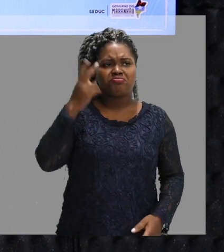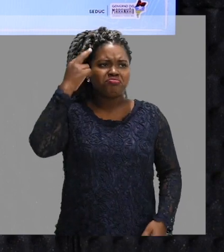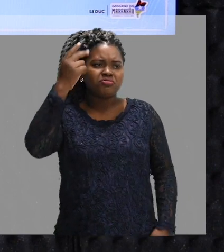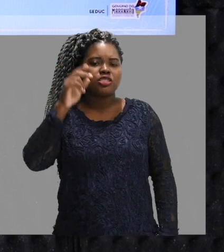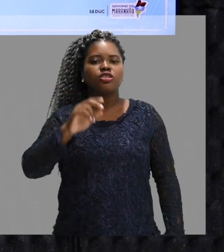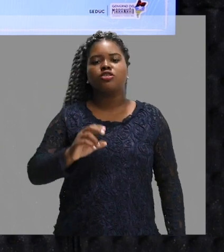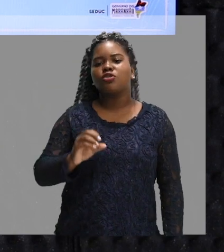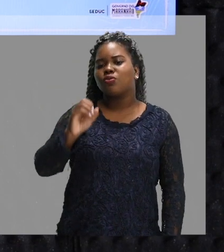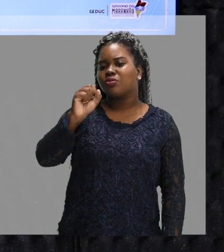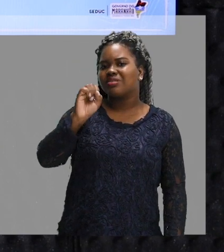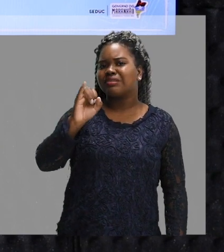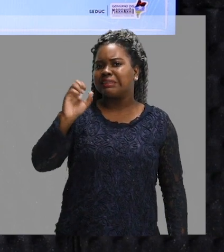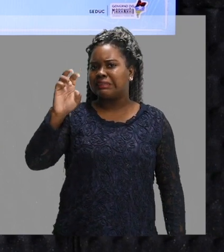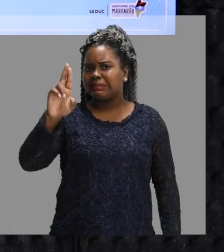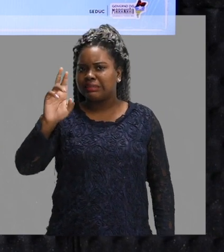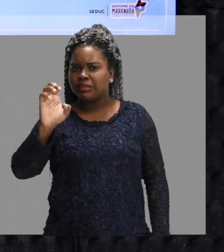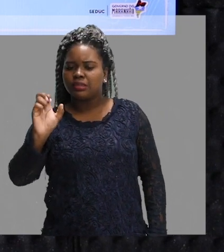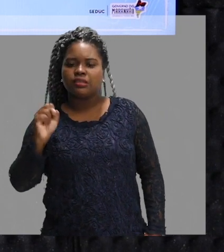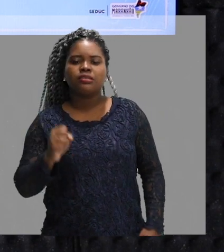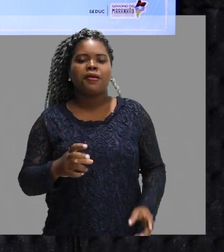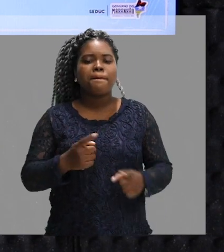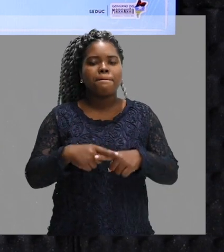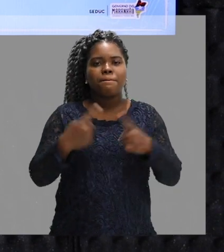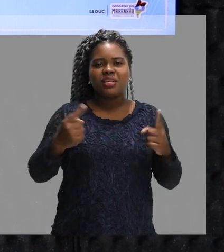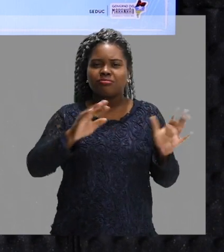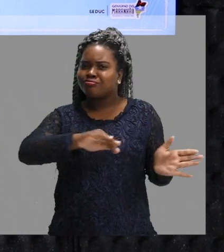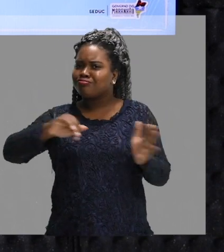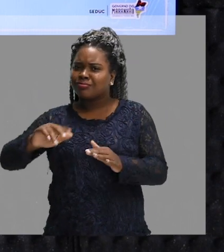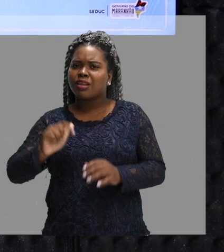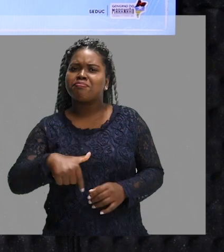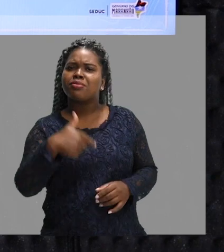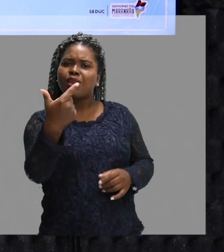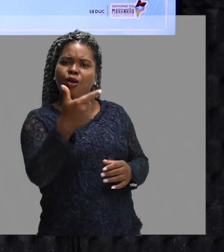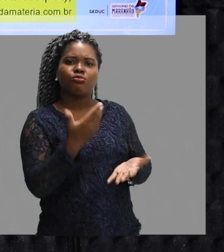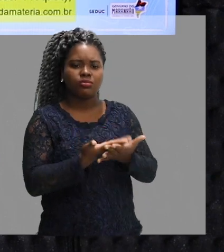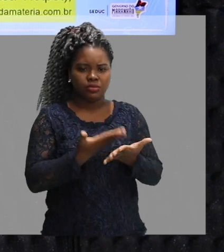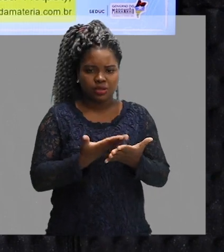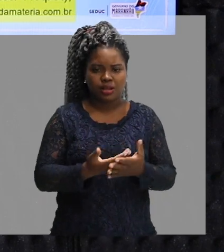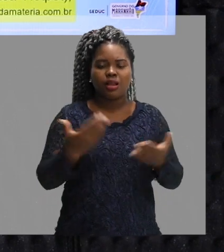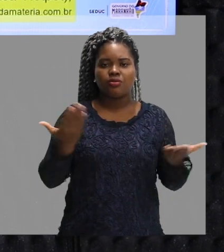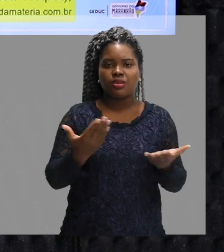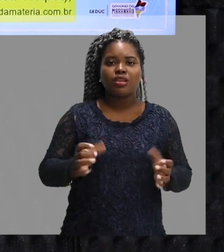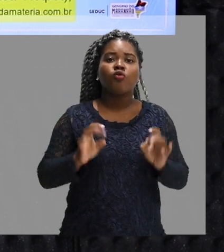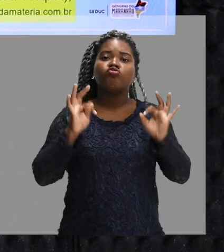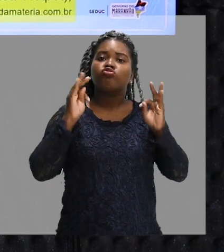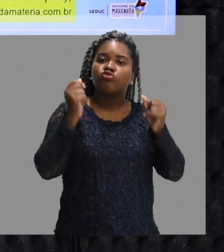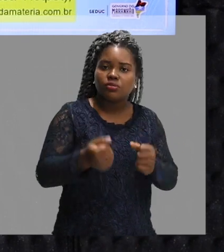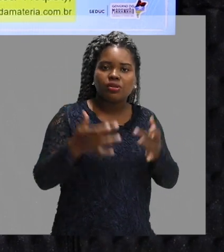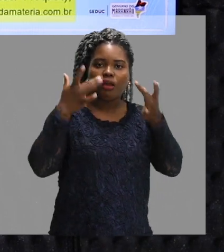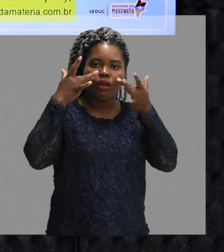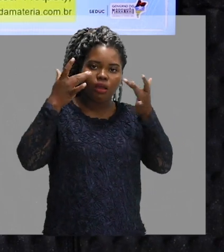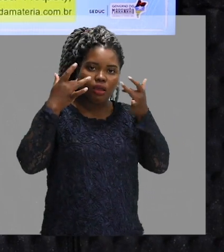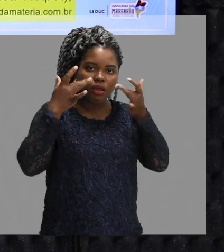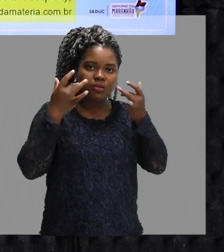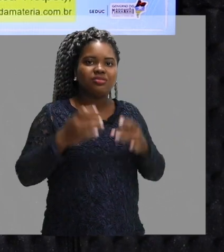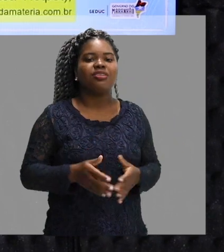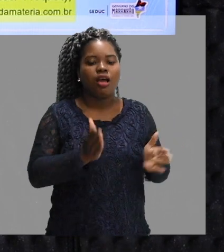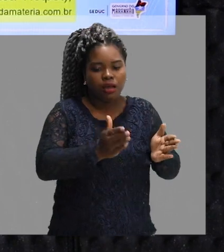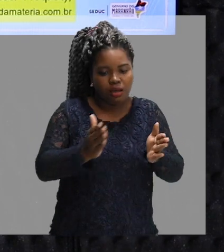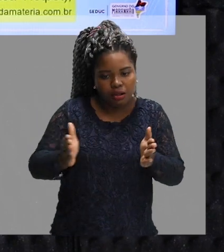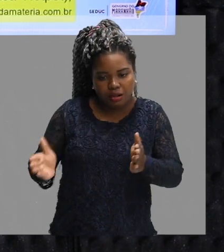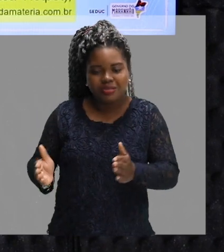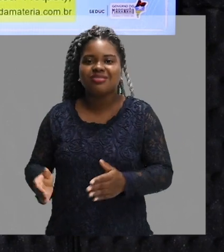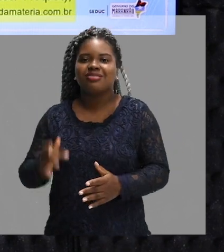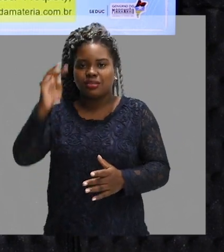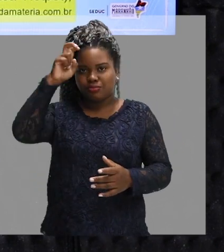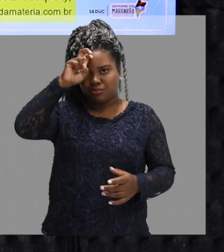porque a gente vai passar a aula toda falando sobre o faraó. E aí, tudo que tem de arte nesse período é uma forma de representação da história do